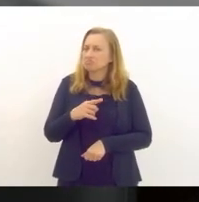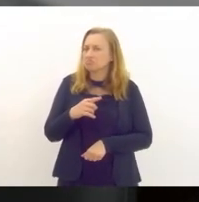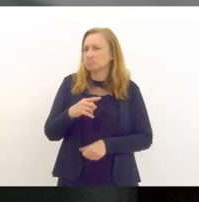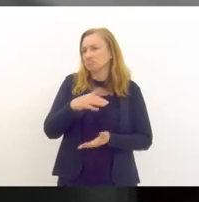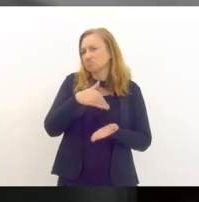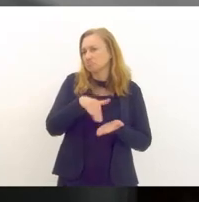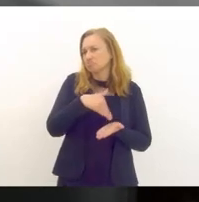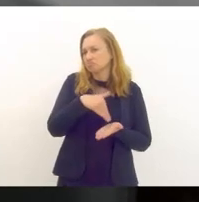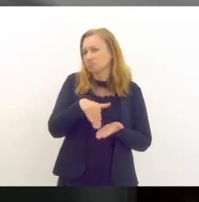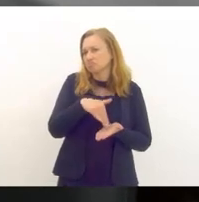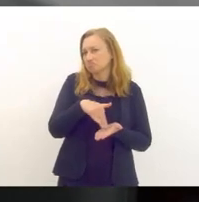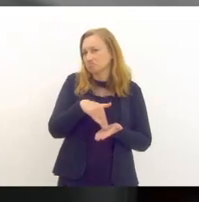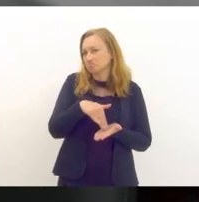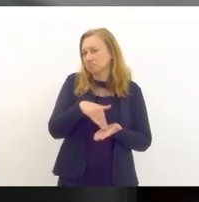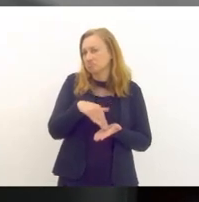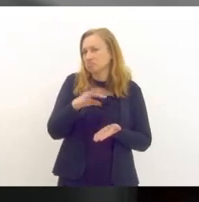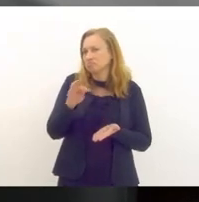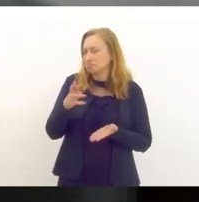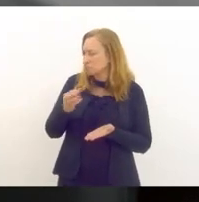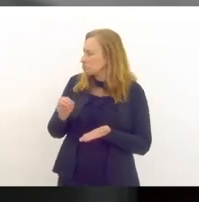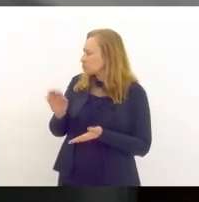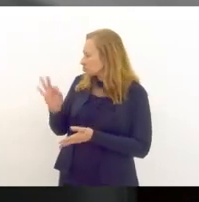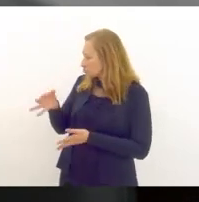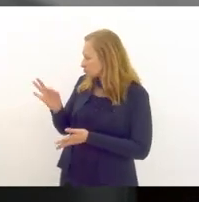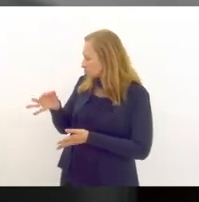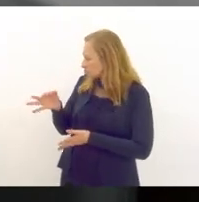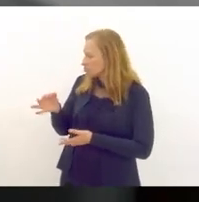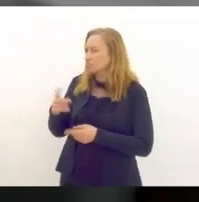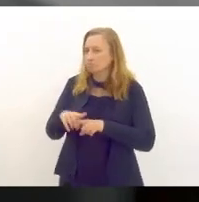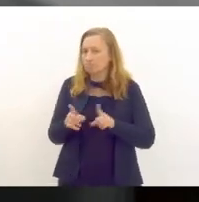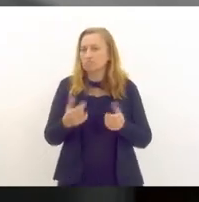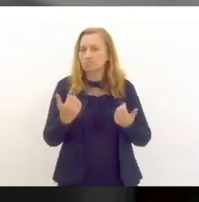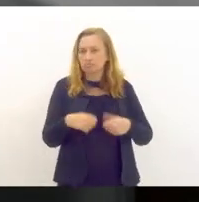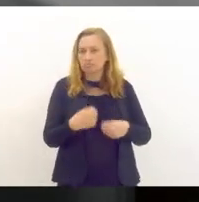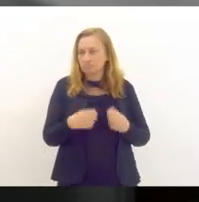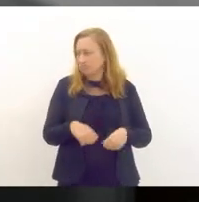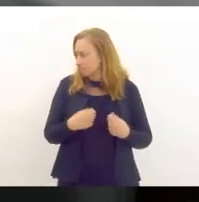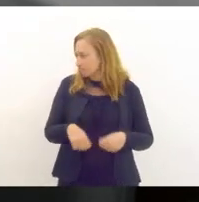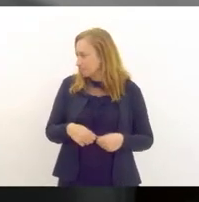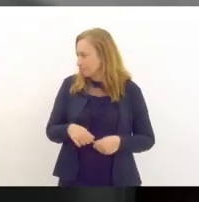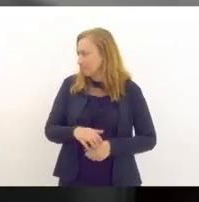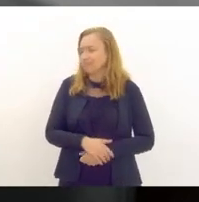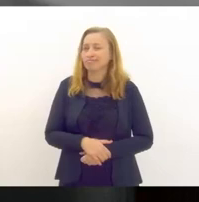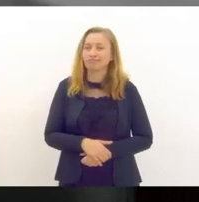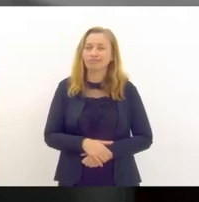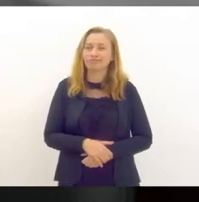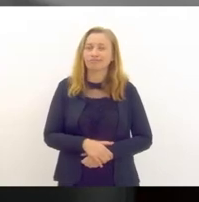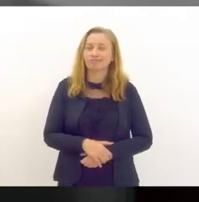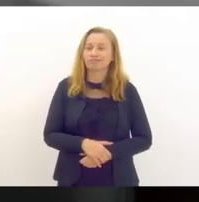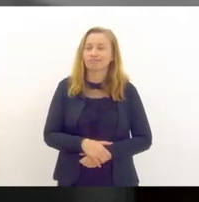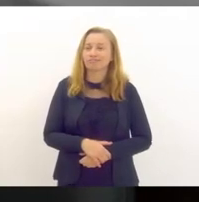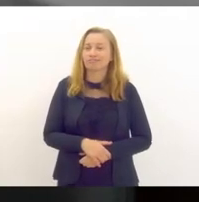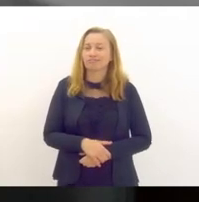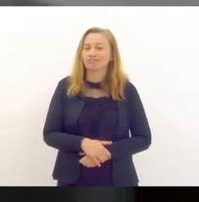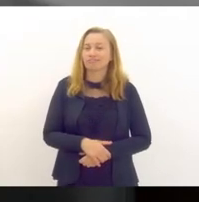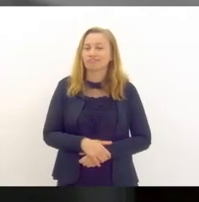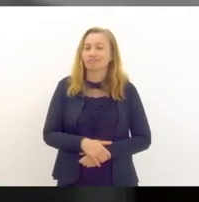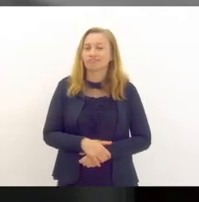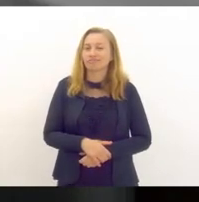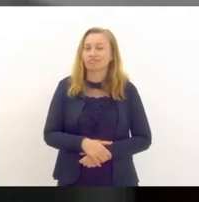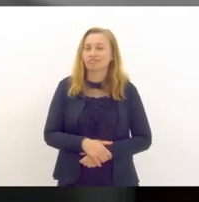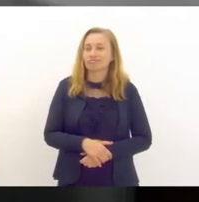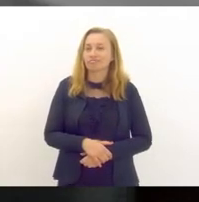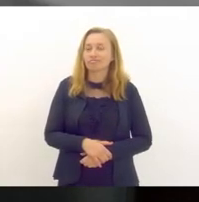Tesouro não correto mas a gente também tem que trazer isso a colação é algo é algo